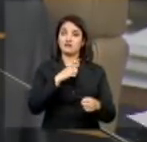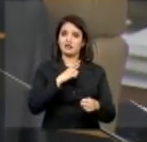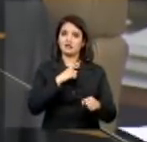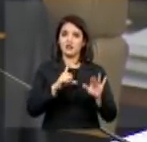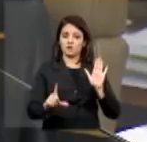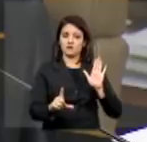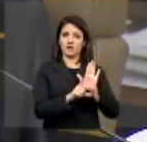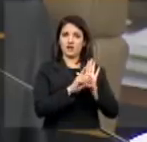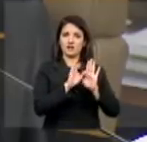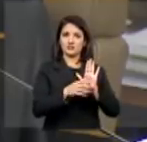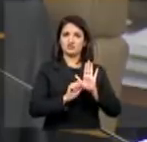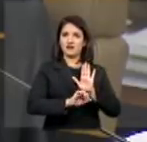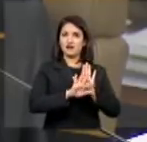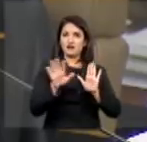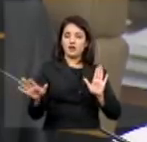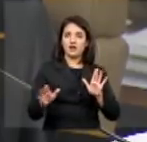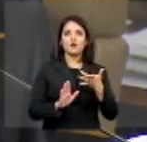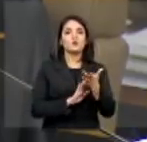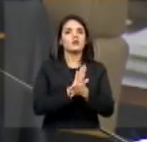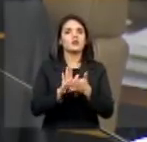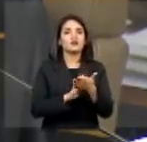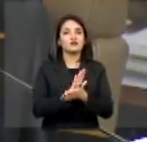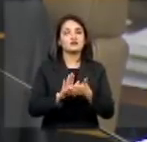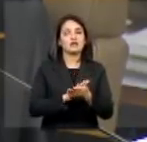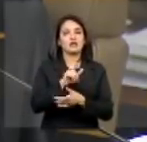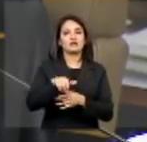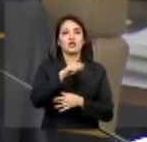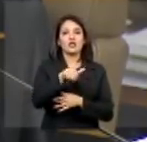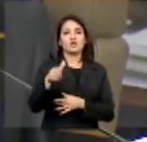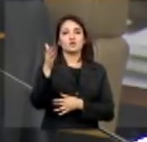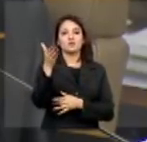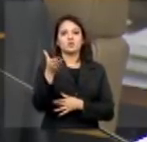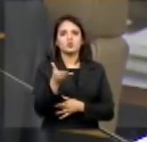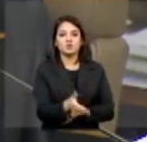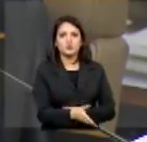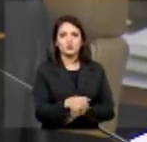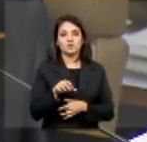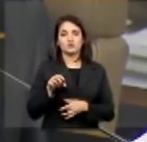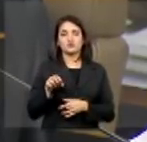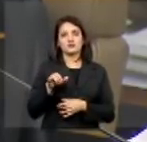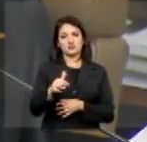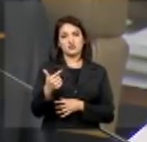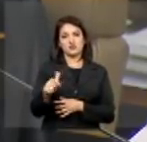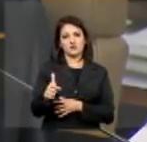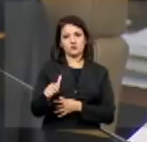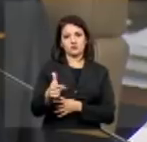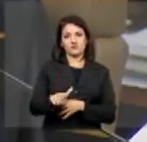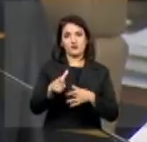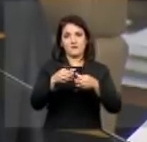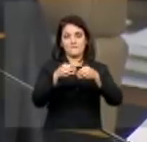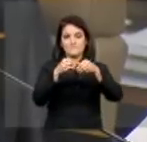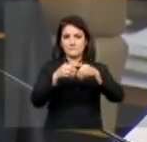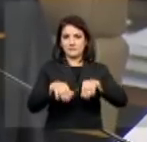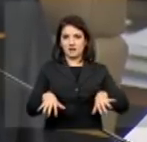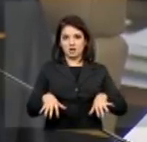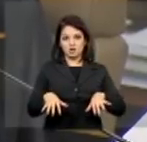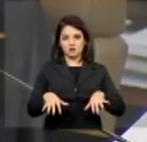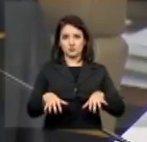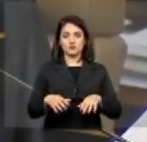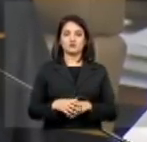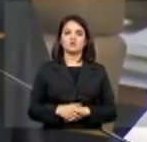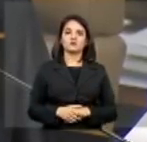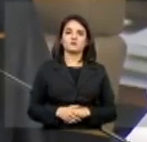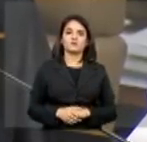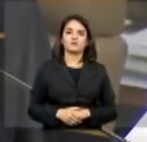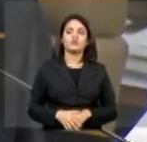que nenhum ato será declarado nulo se da nulidade não vejo a resultar prejuízo fechou as portas